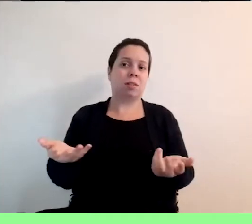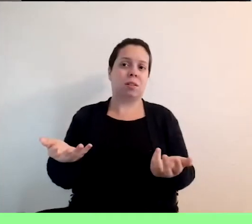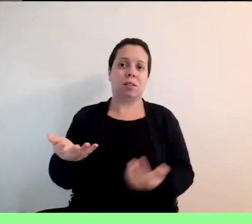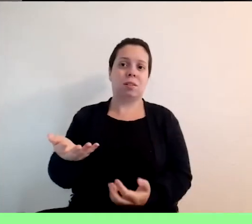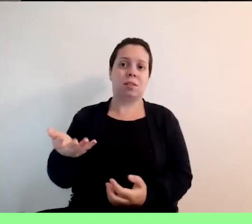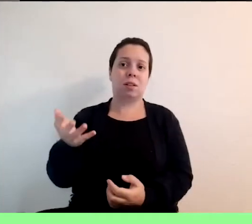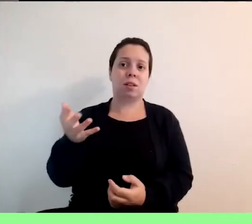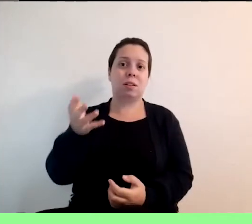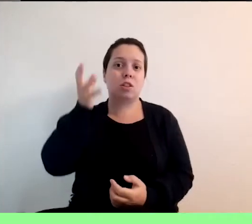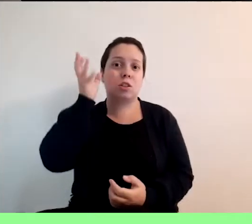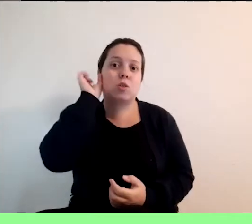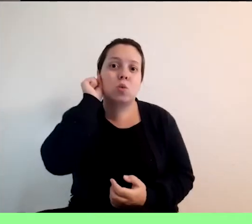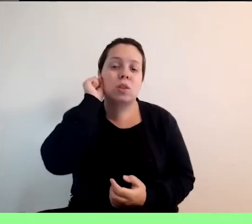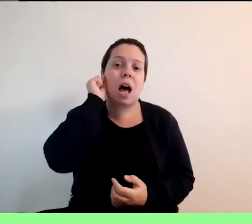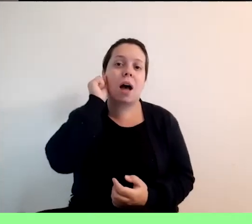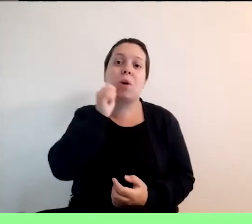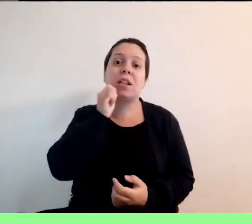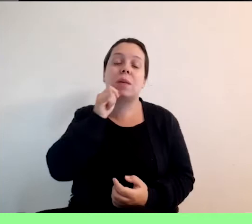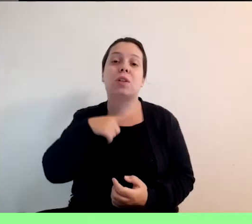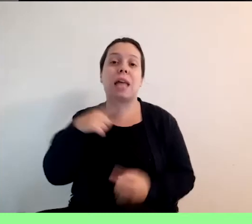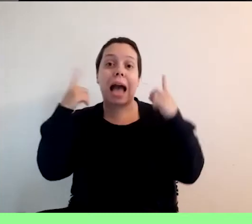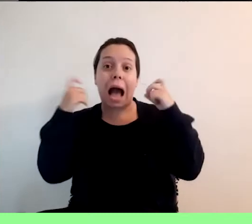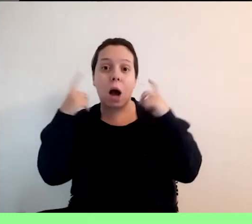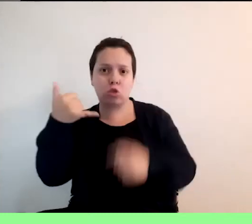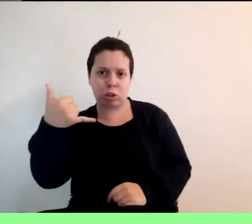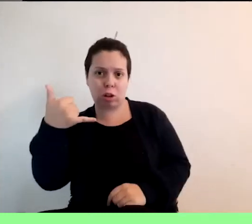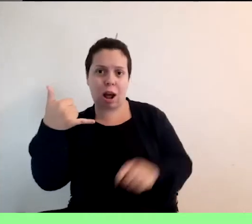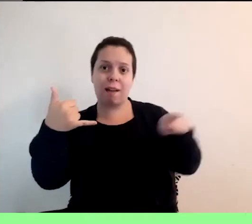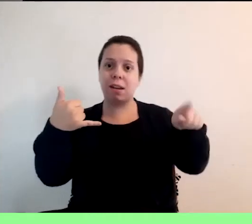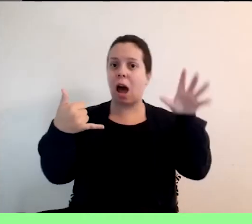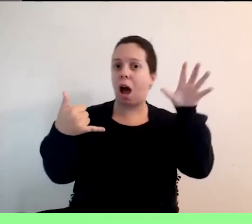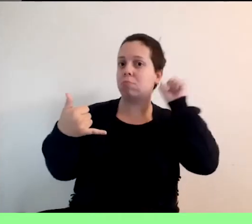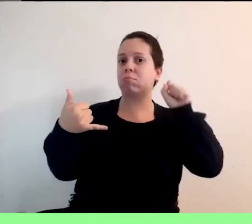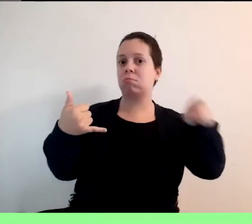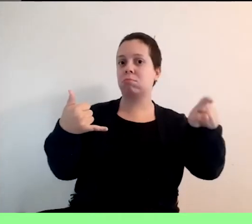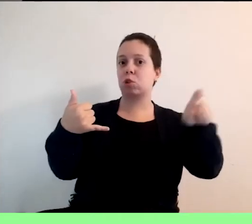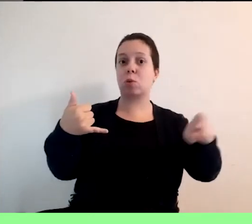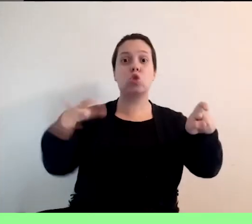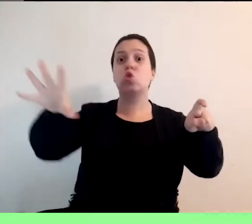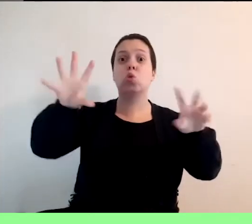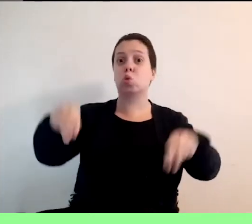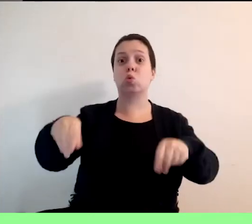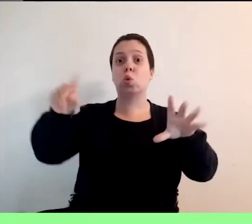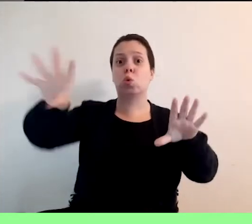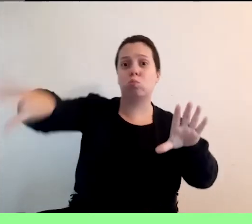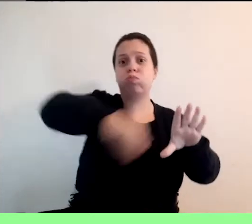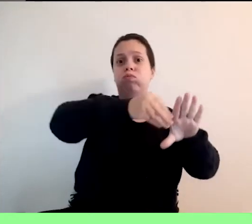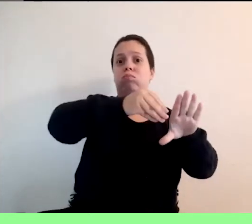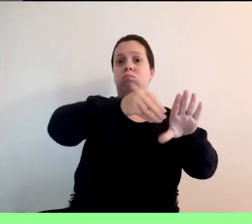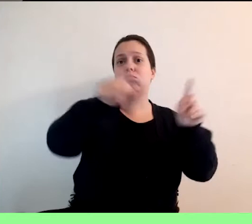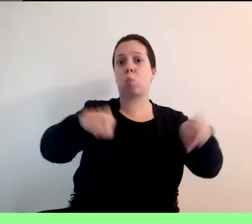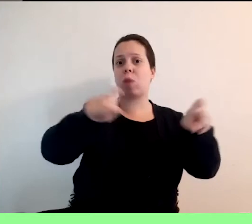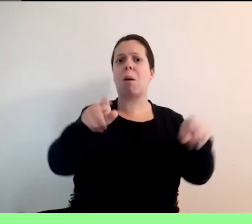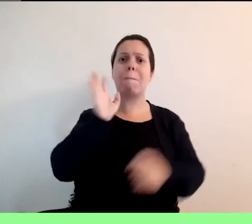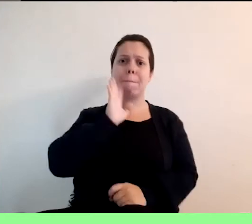o áudio do celular no computador. Vai tudo pro seu computador, assim. Bem legal.